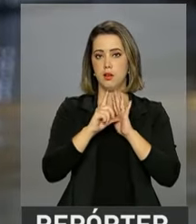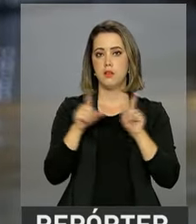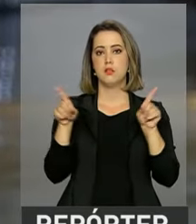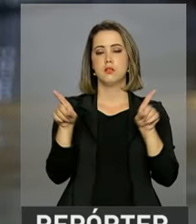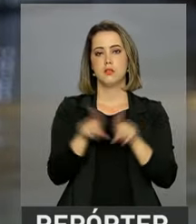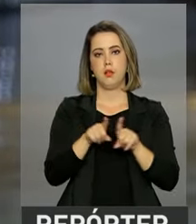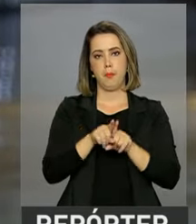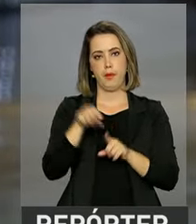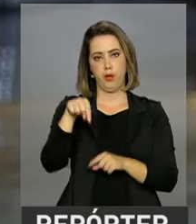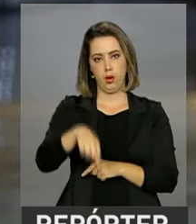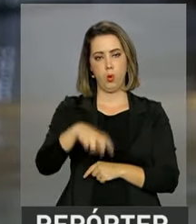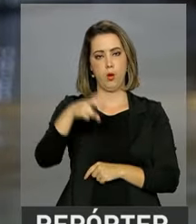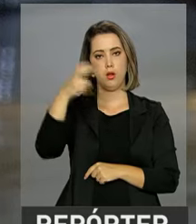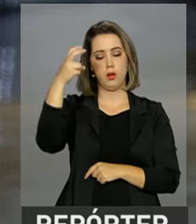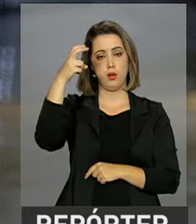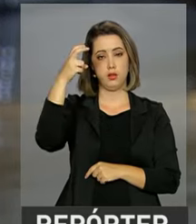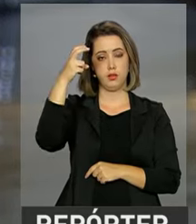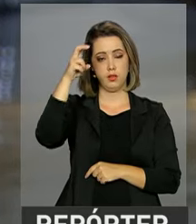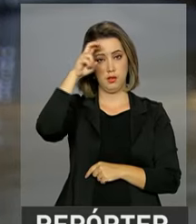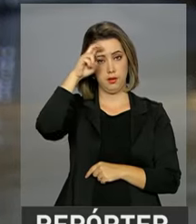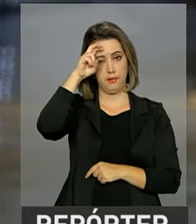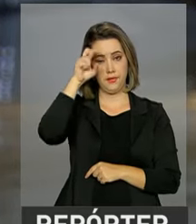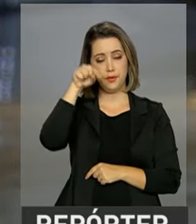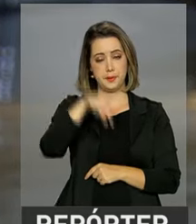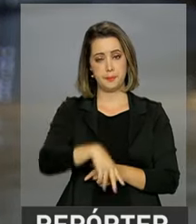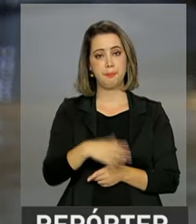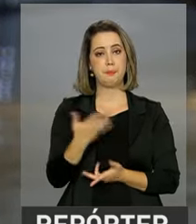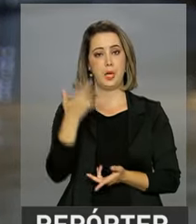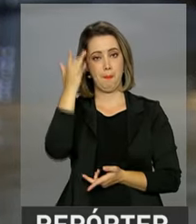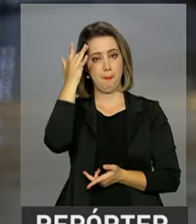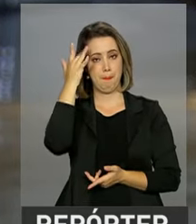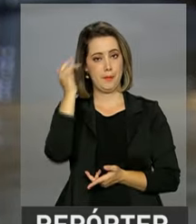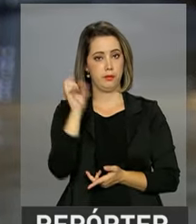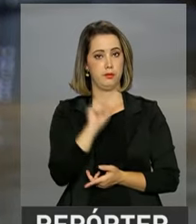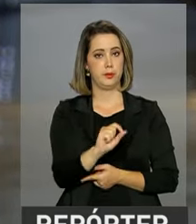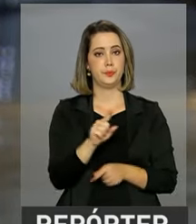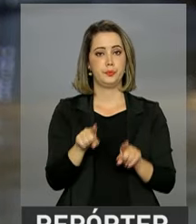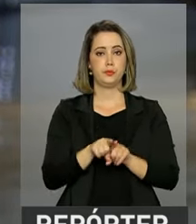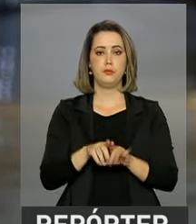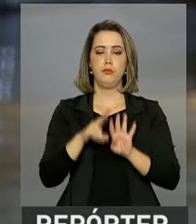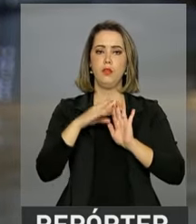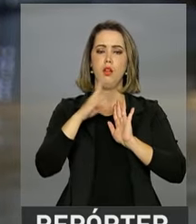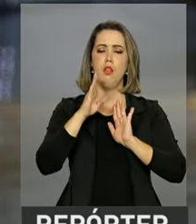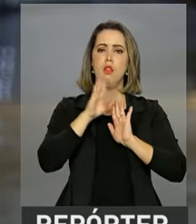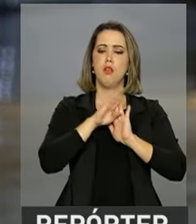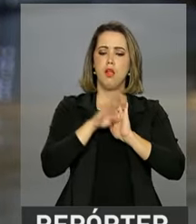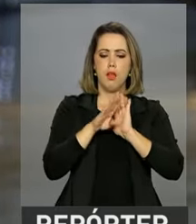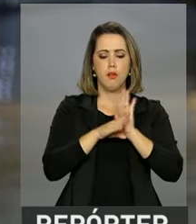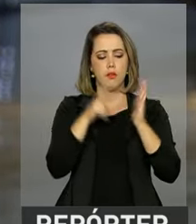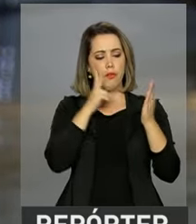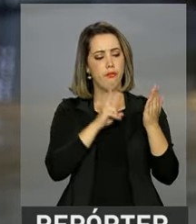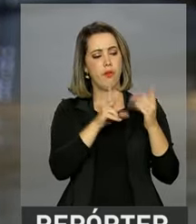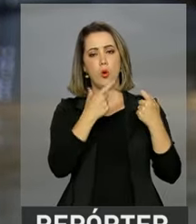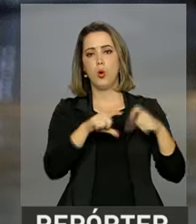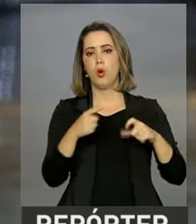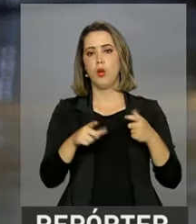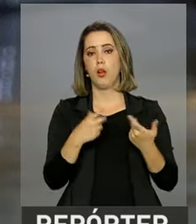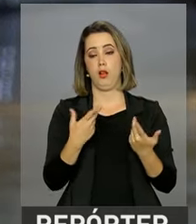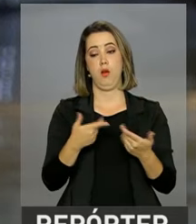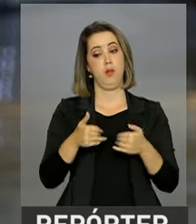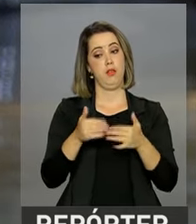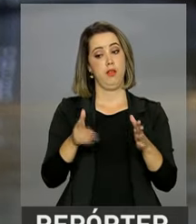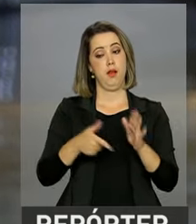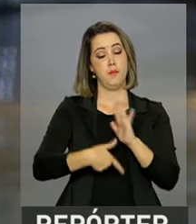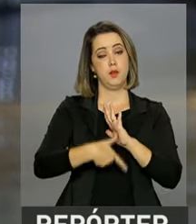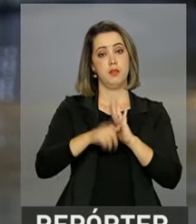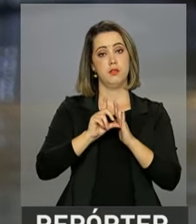nesta quinta-feira. Isso não estava previsto originalmente. E a lista com essas agências que vão ser abertas com 2 horas